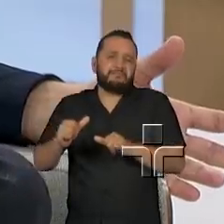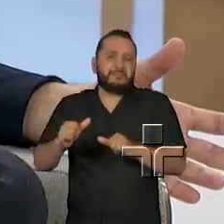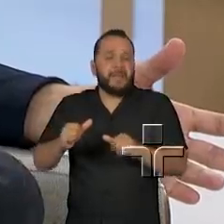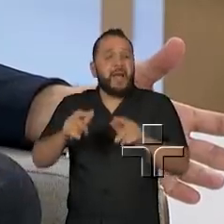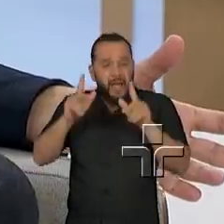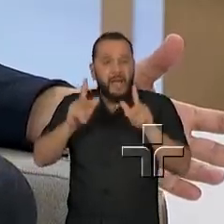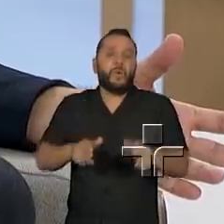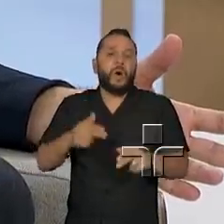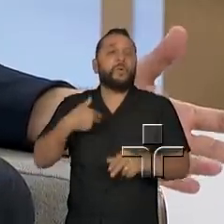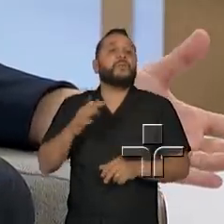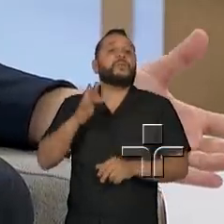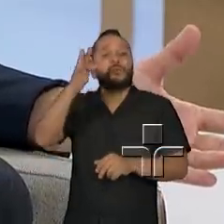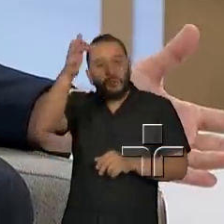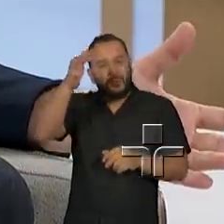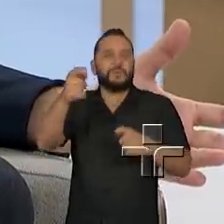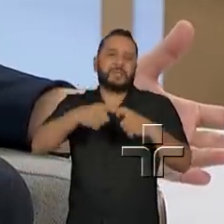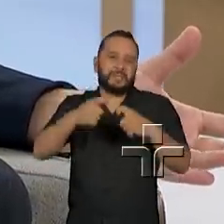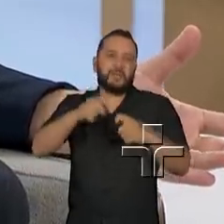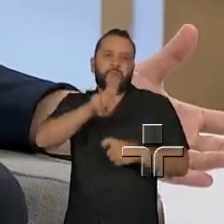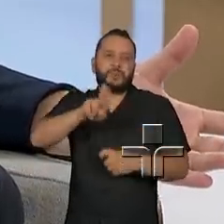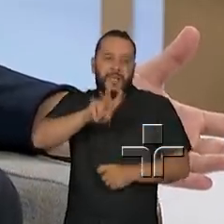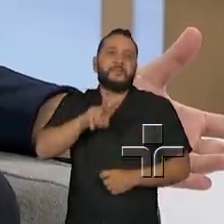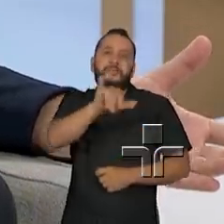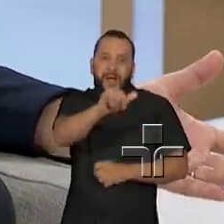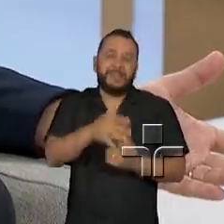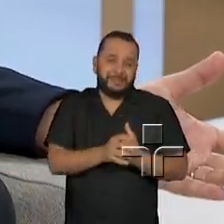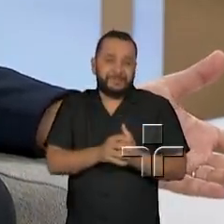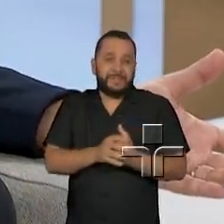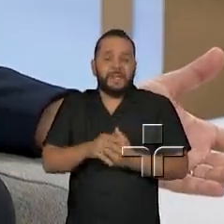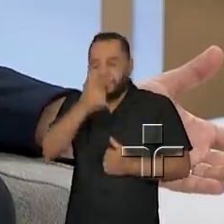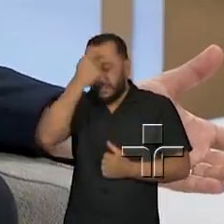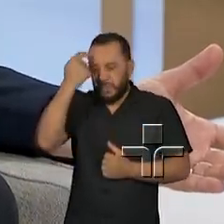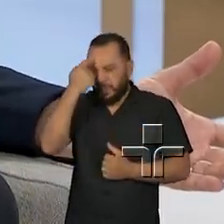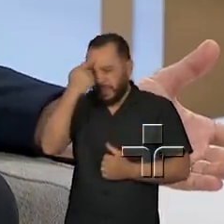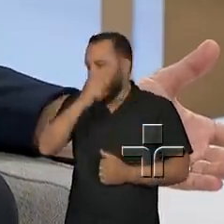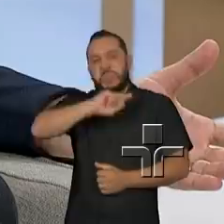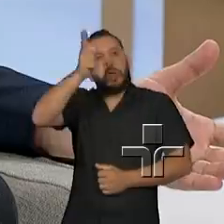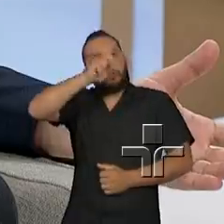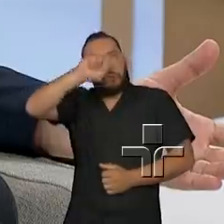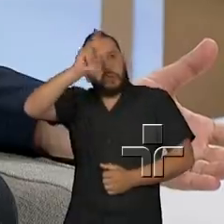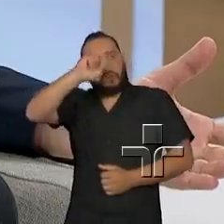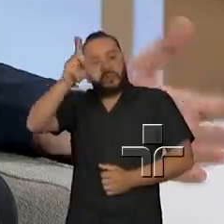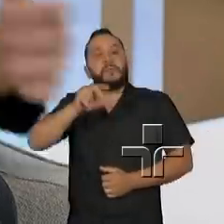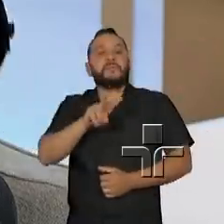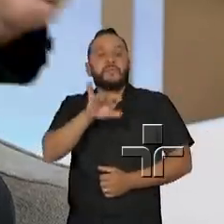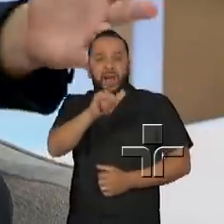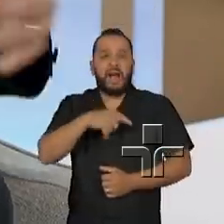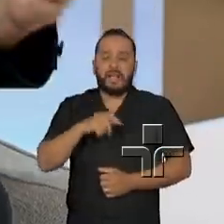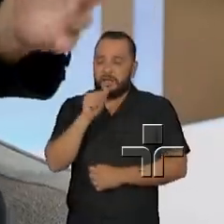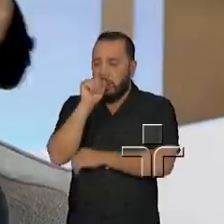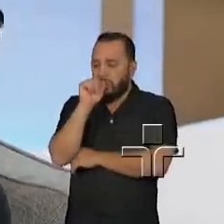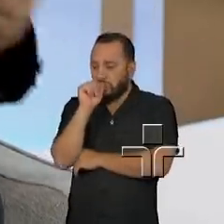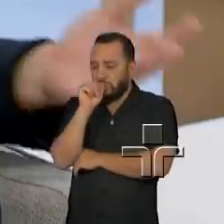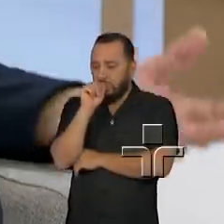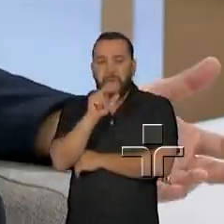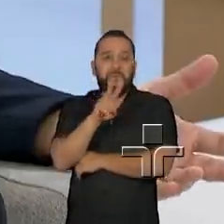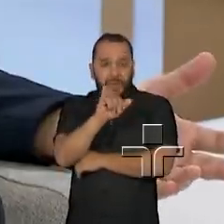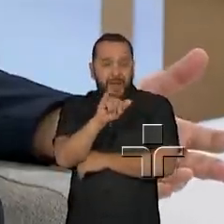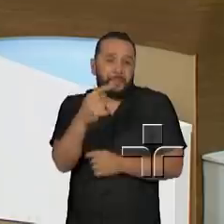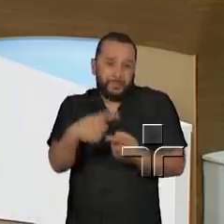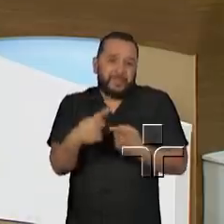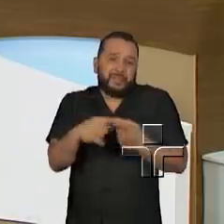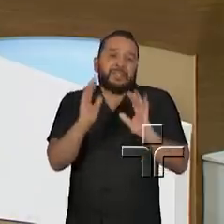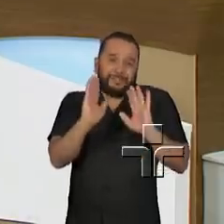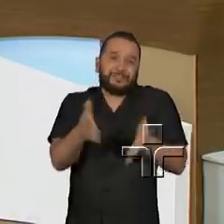XX. E quem achar que não, vai ficar chupando o dedo, porque isso vai chegar, já chegou, já está no primeiro